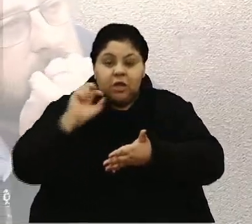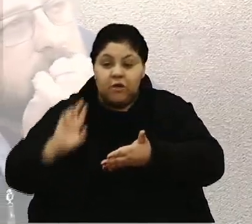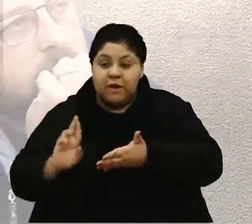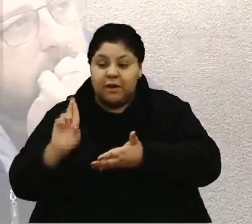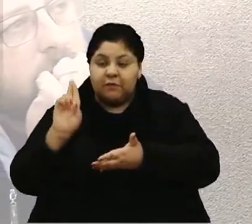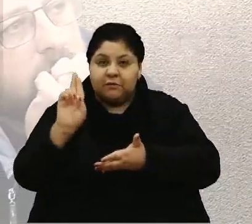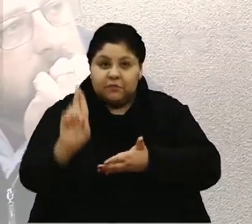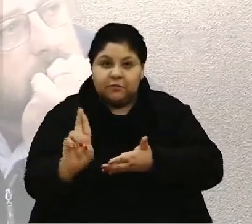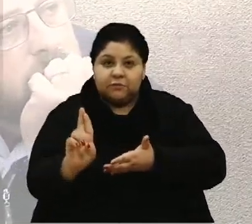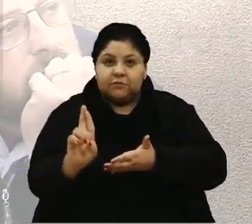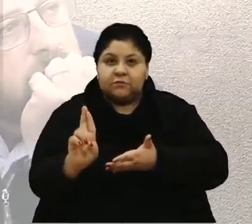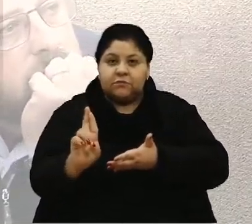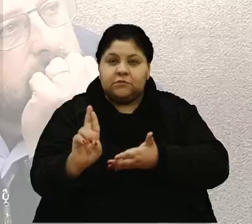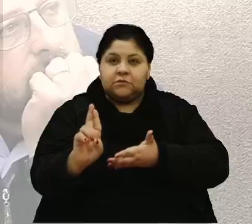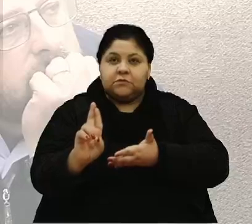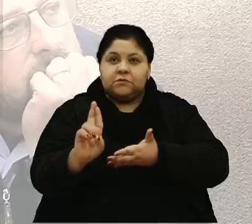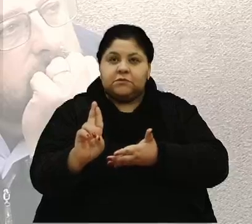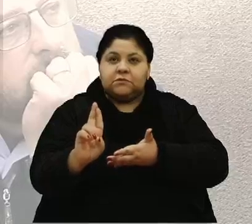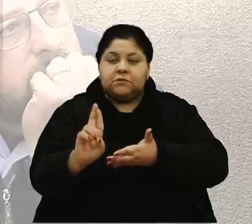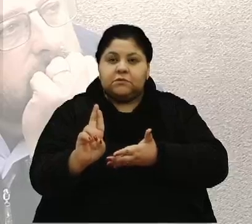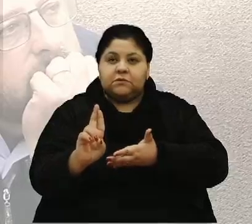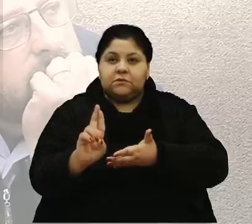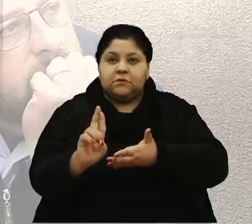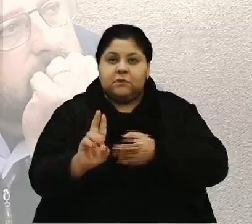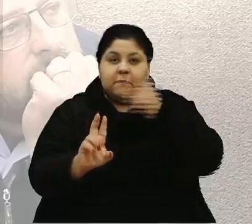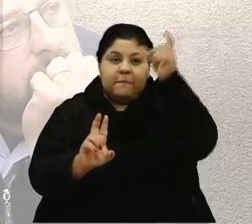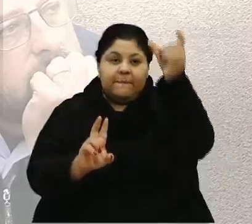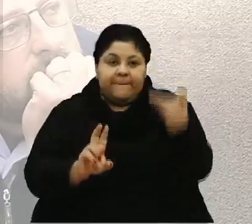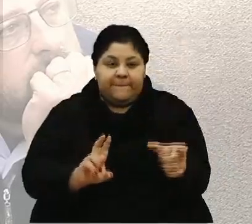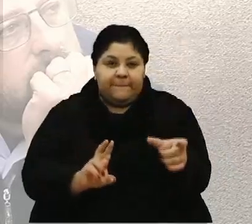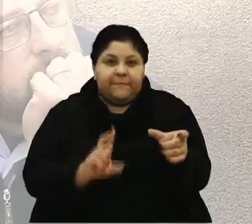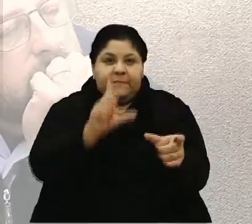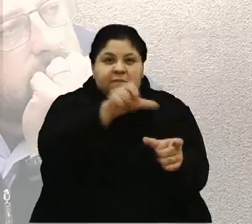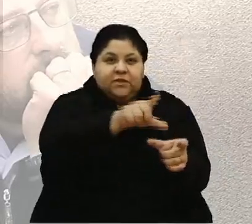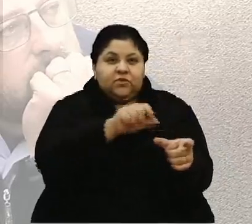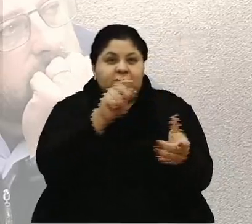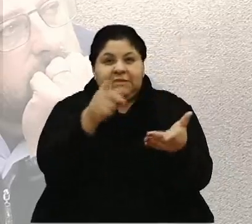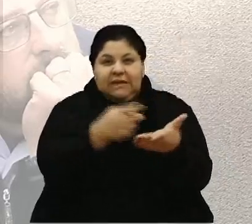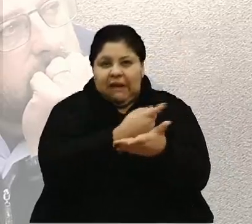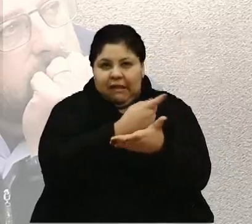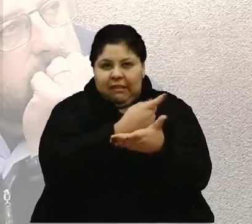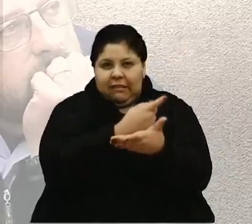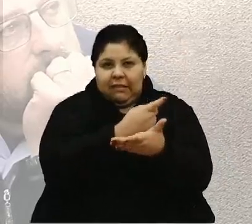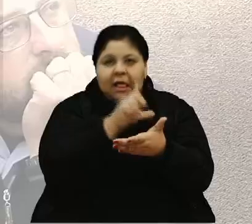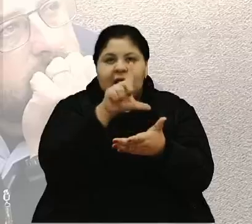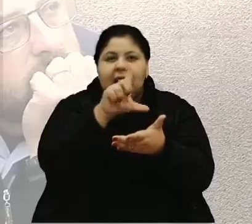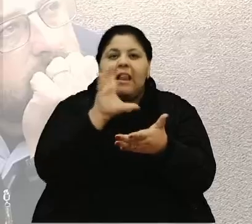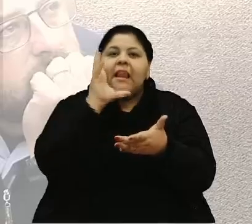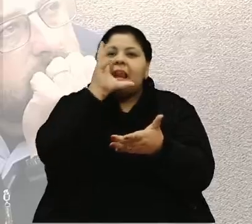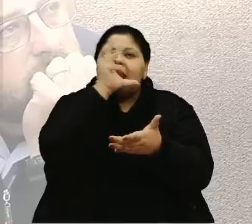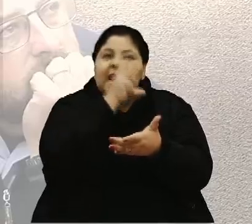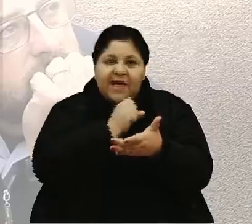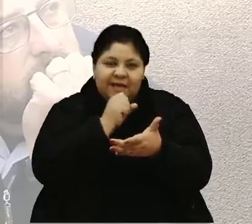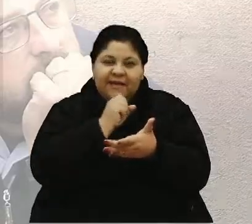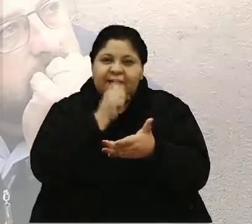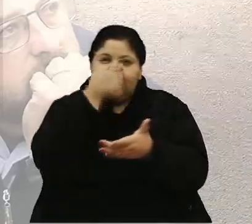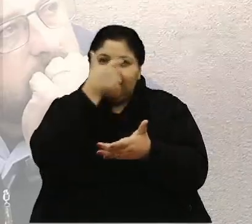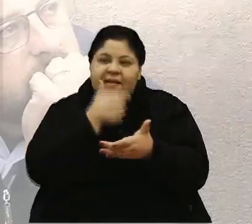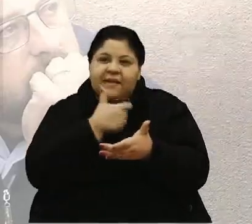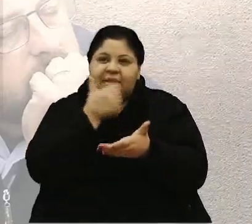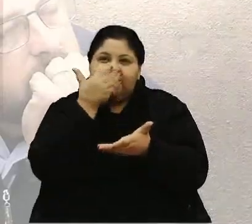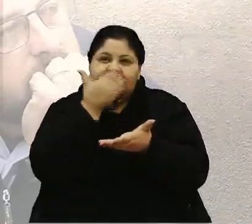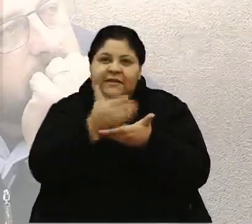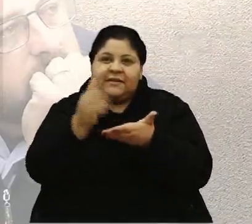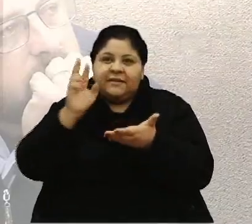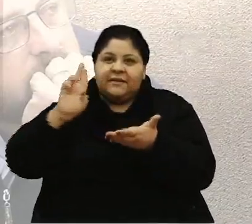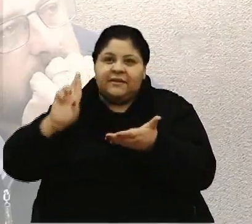representantes, colocando candidaturas laranjas, tomara que não. Mas acho que nós vamos perder um representante aqui da nossa